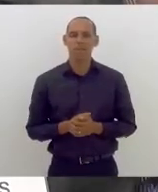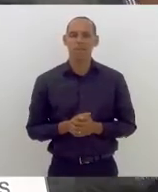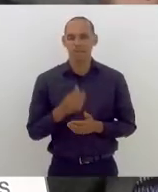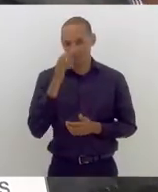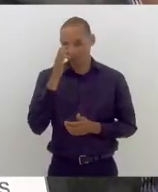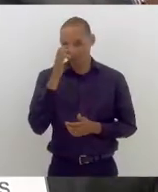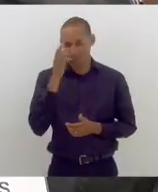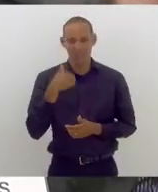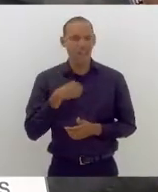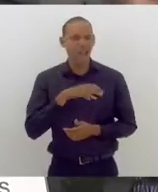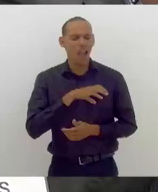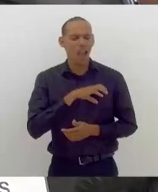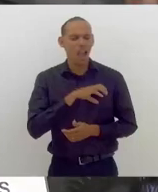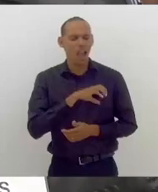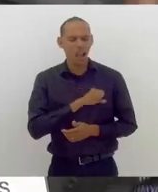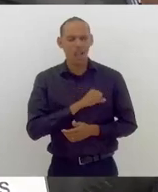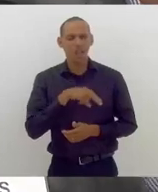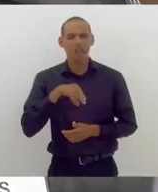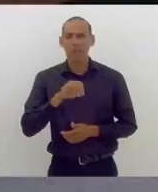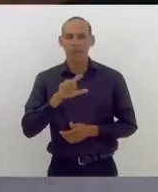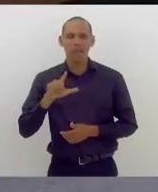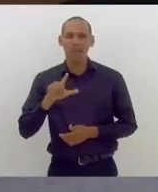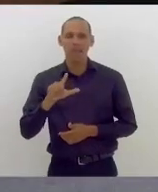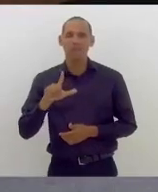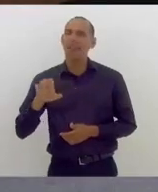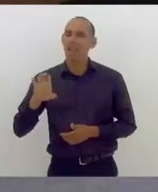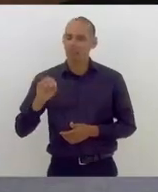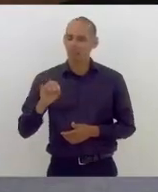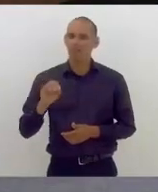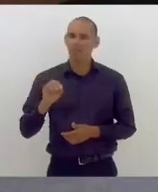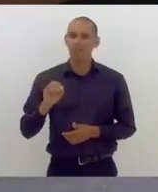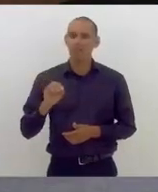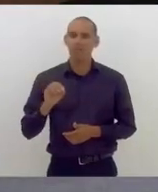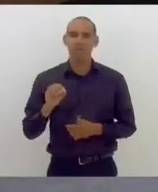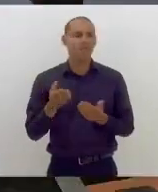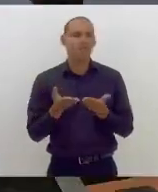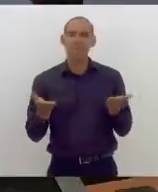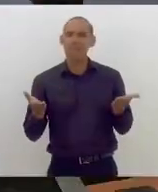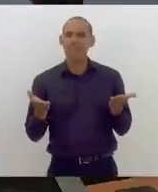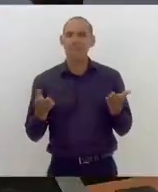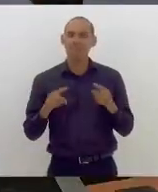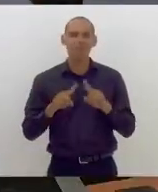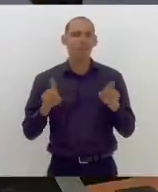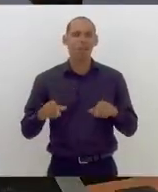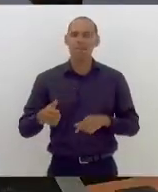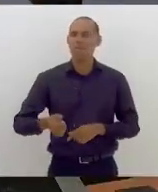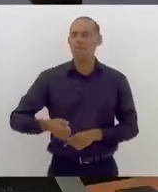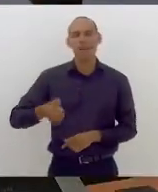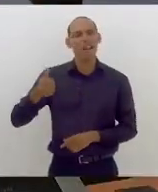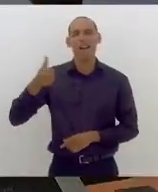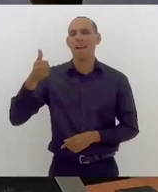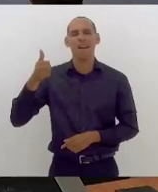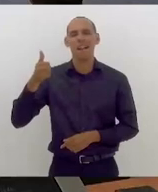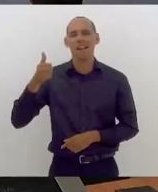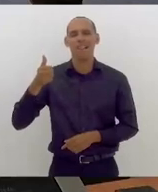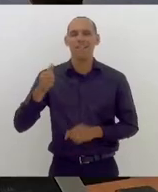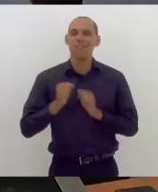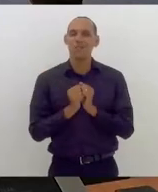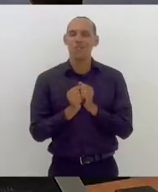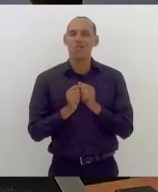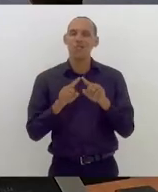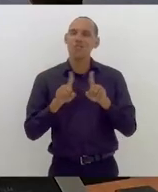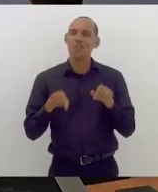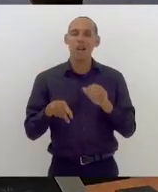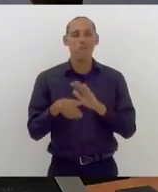amo demais, viu, Noel, Léo? São os melhores funcionários, juntamente com todos os funcionários